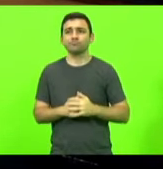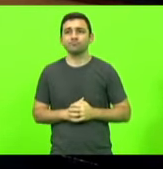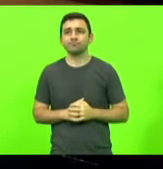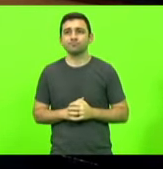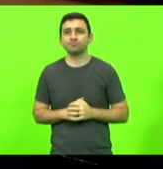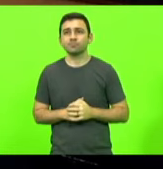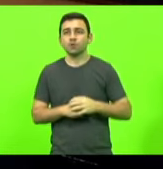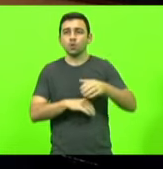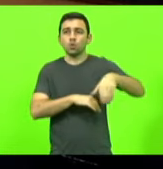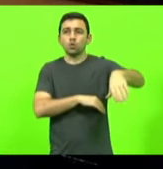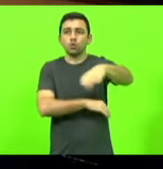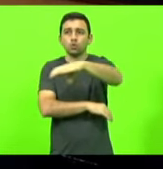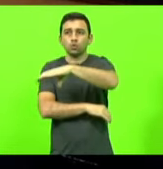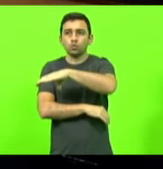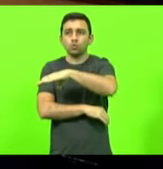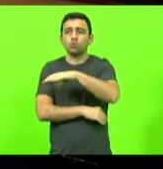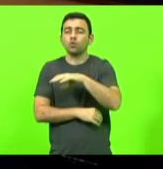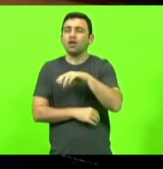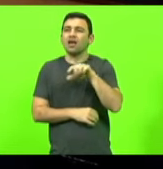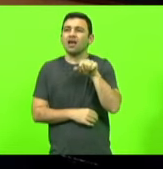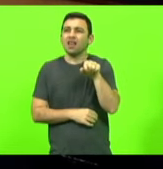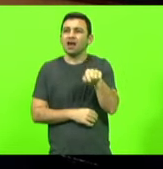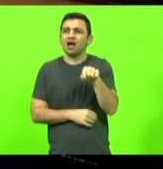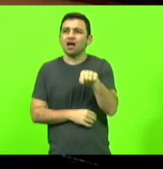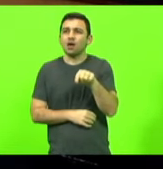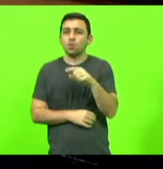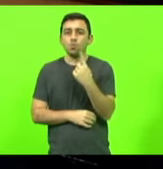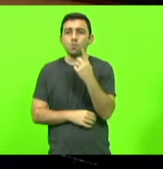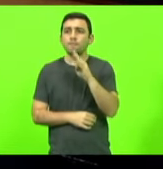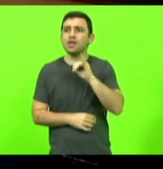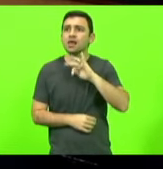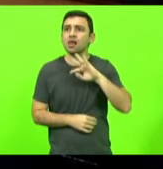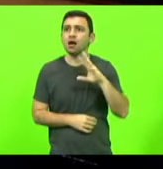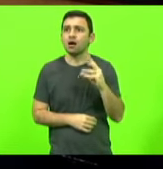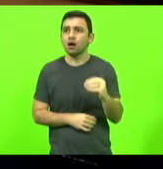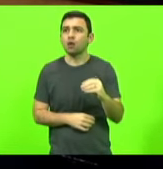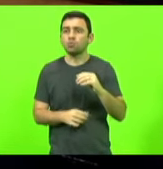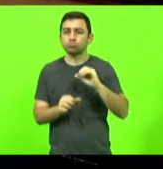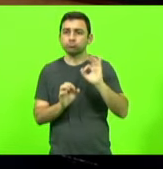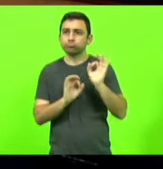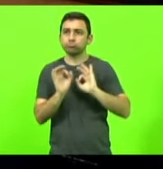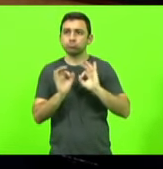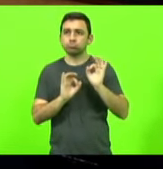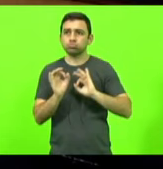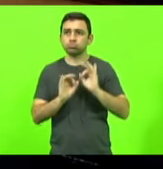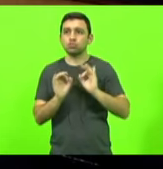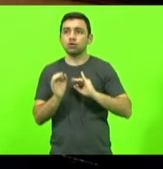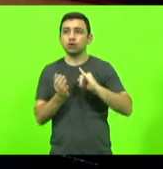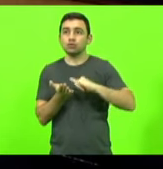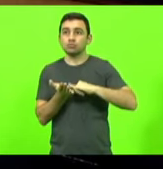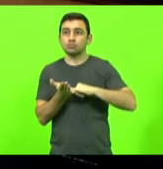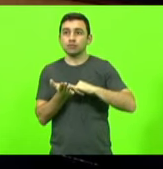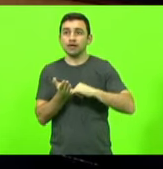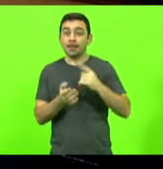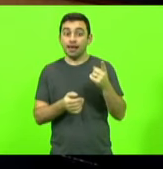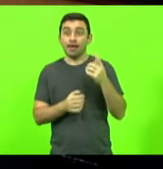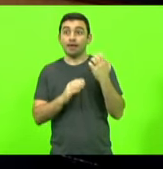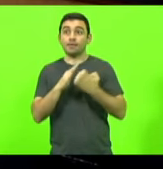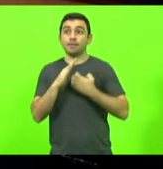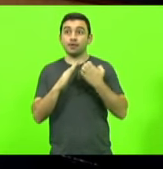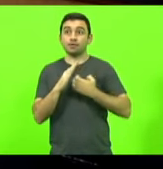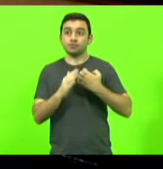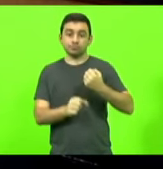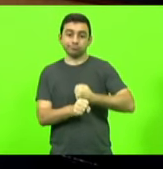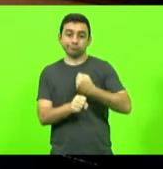viário, 1 bilhão quase de reajuste tarifário, muito bom, né? Se a empresa que toca a obra do contorno